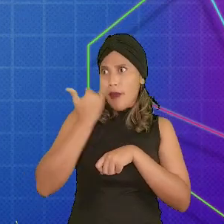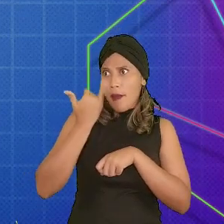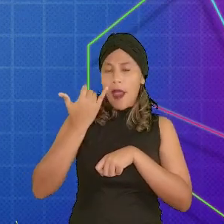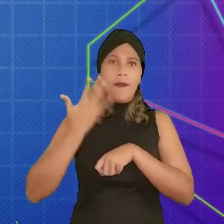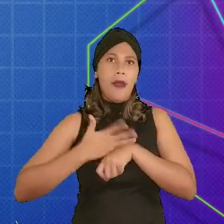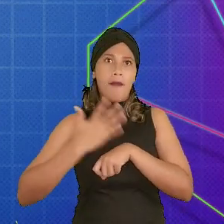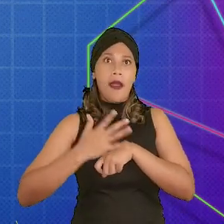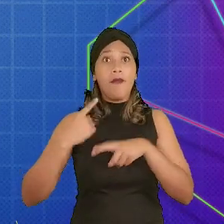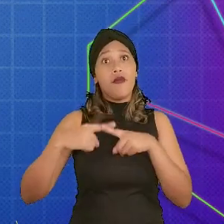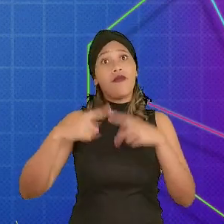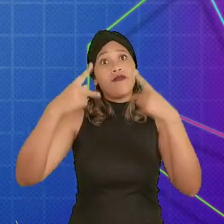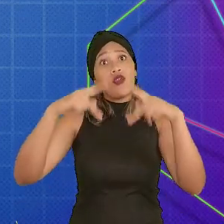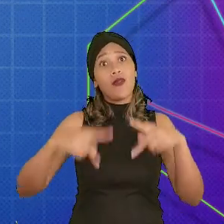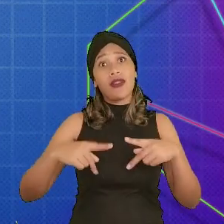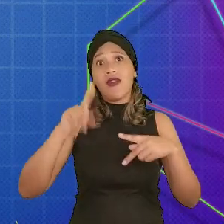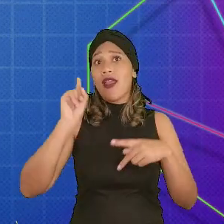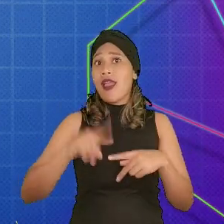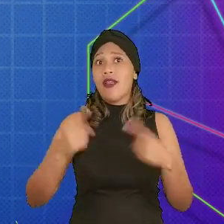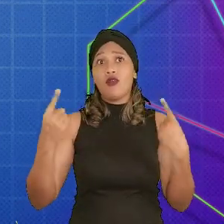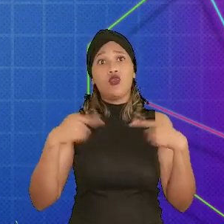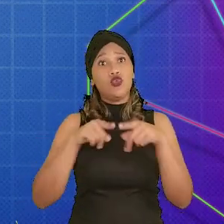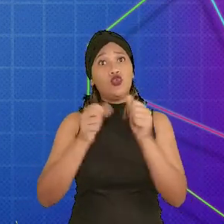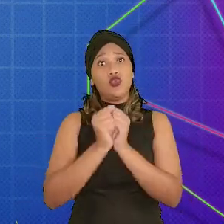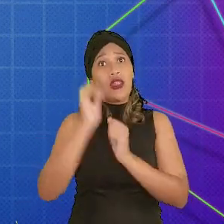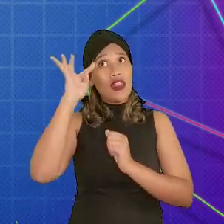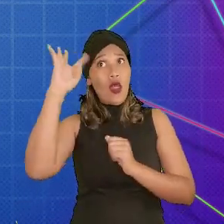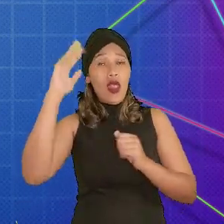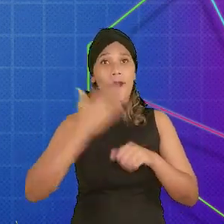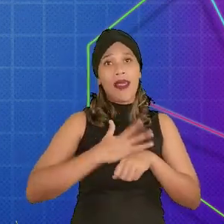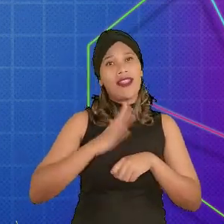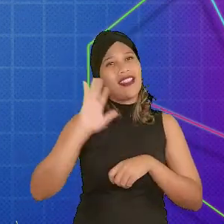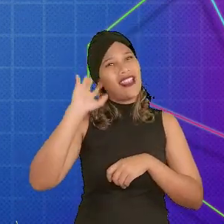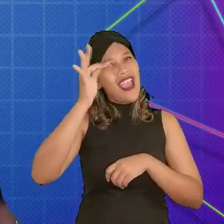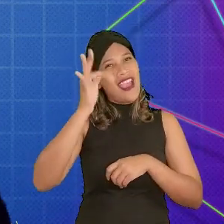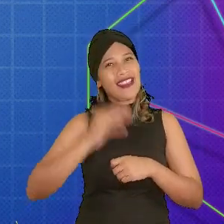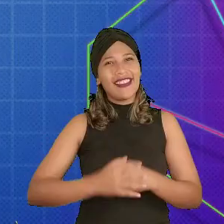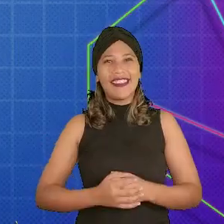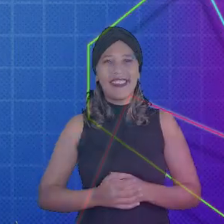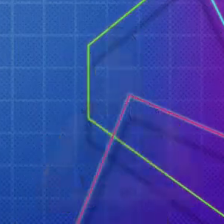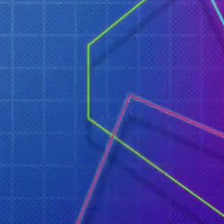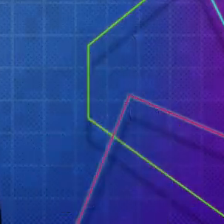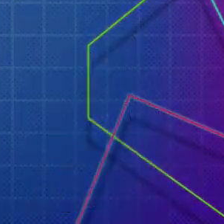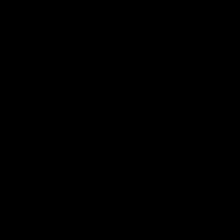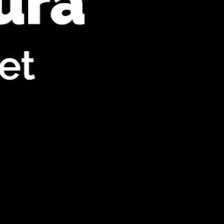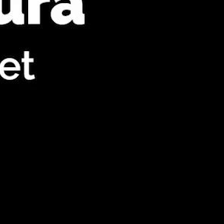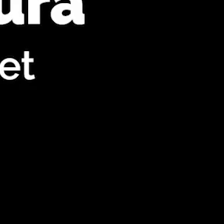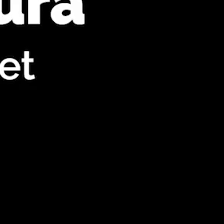já que na programação a prática e a teoria andam juntas. Até a próxima!